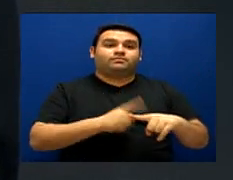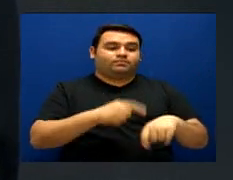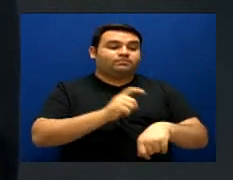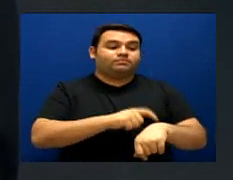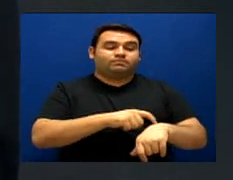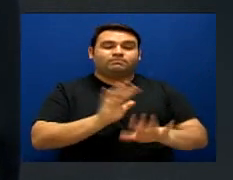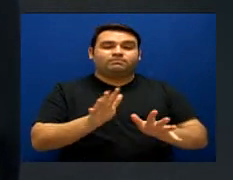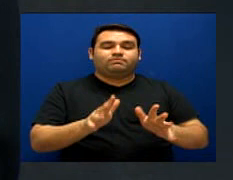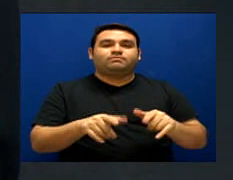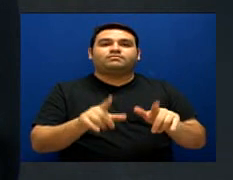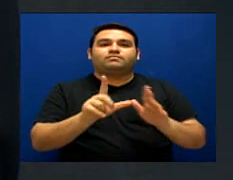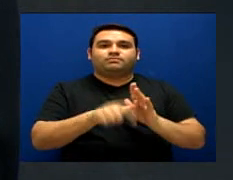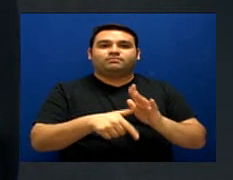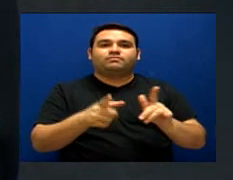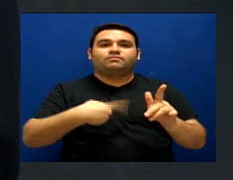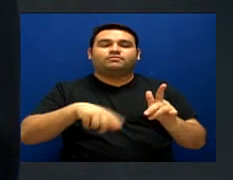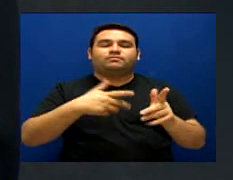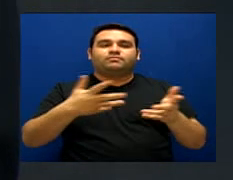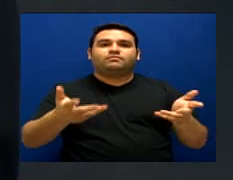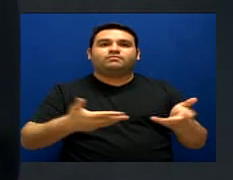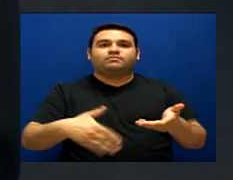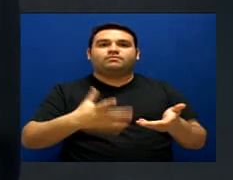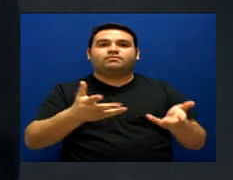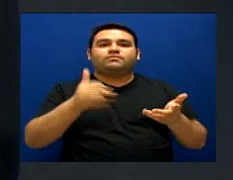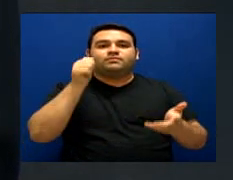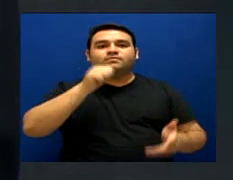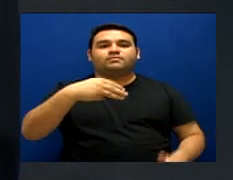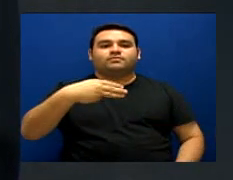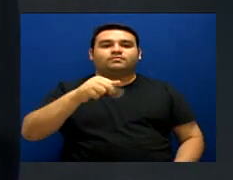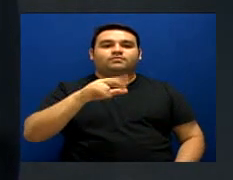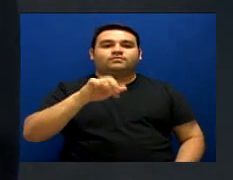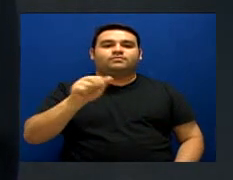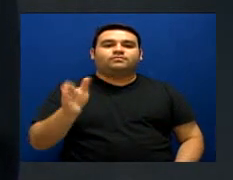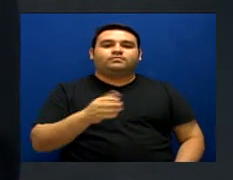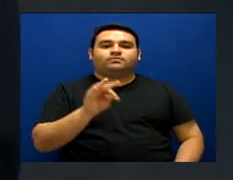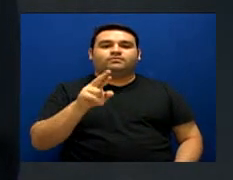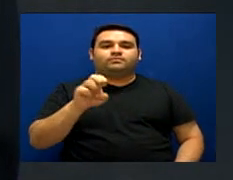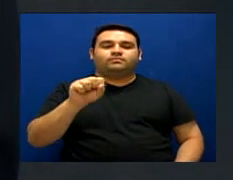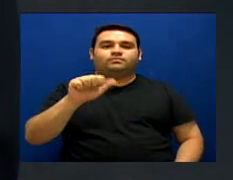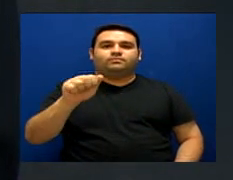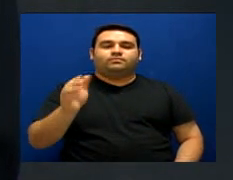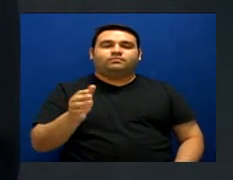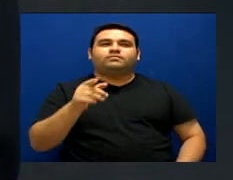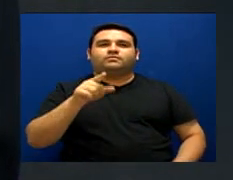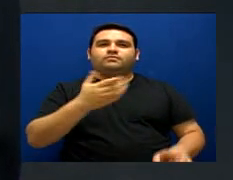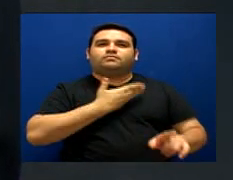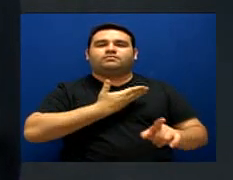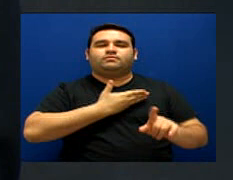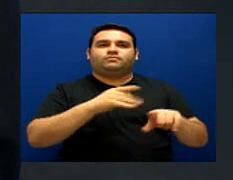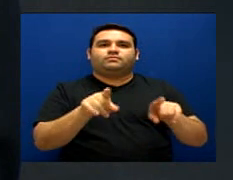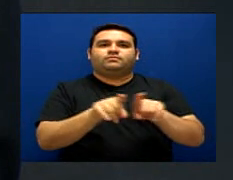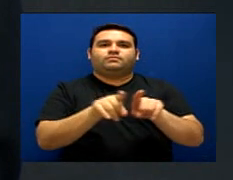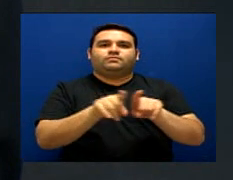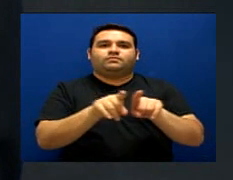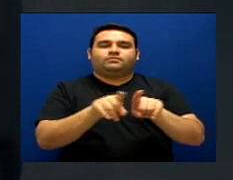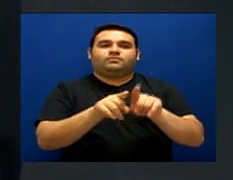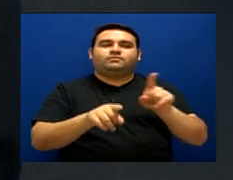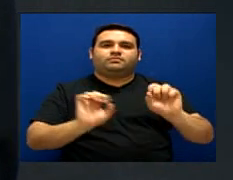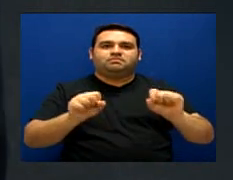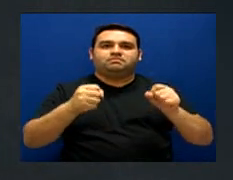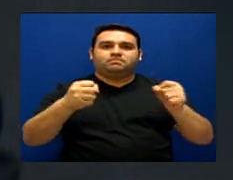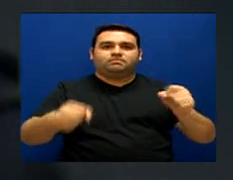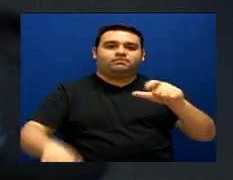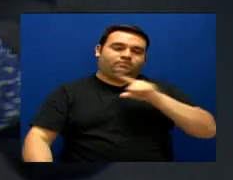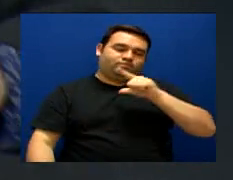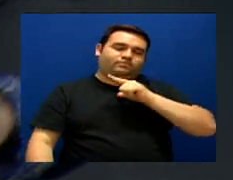da hora. E vamos passar aí para Maria Tereza Portugal, amiga também, uma